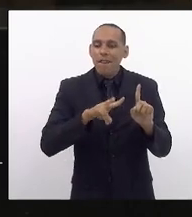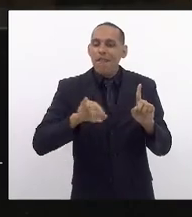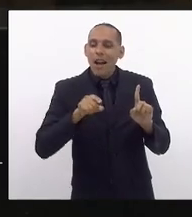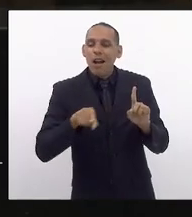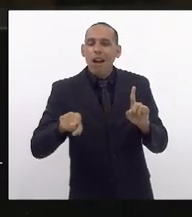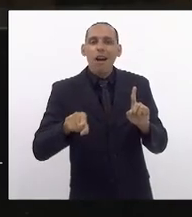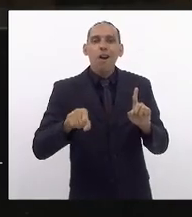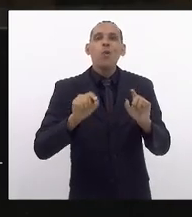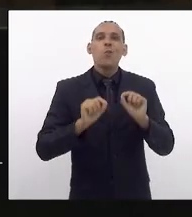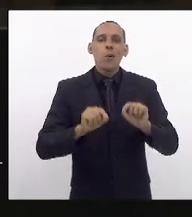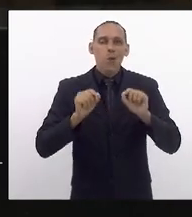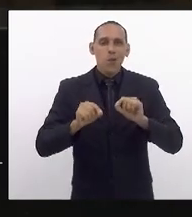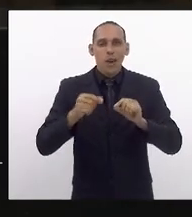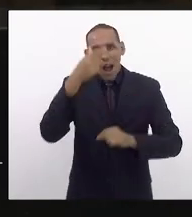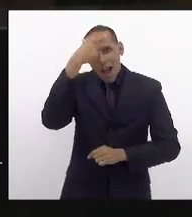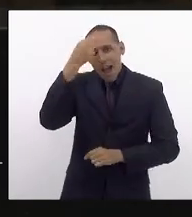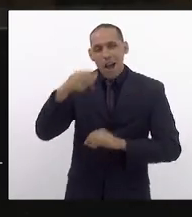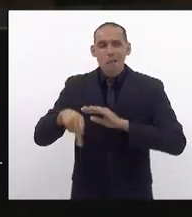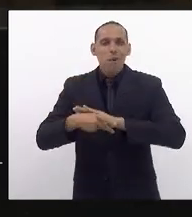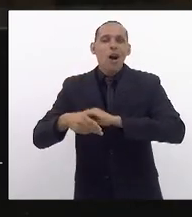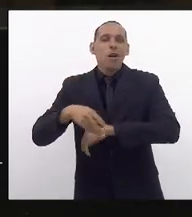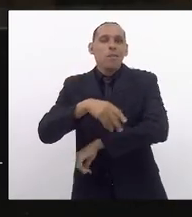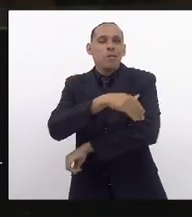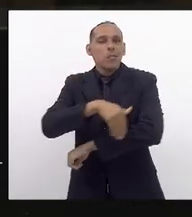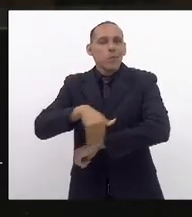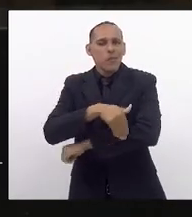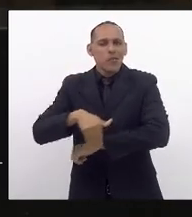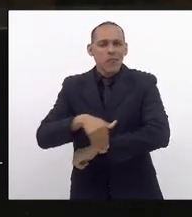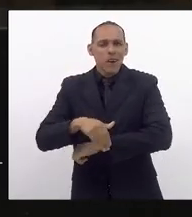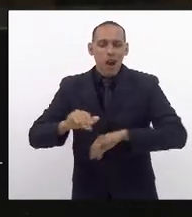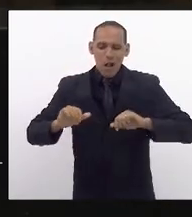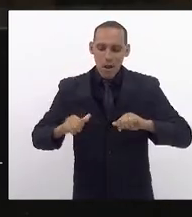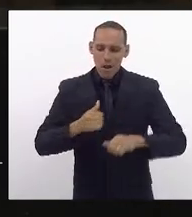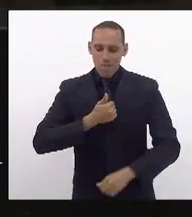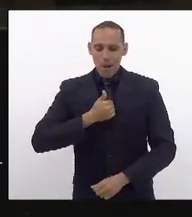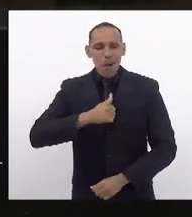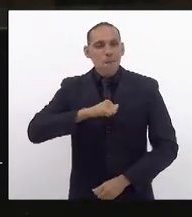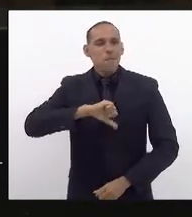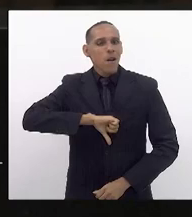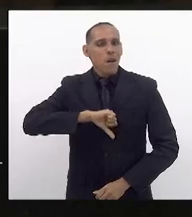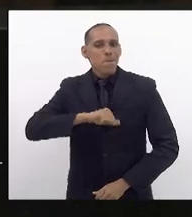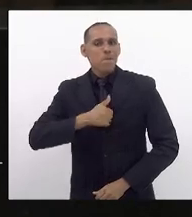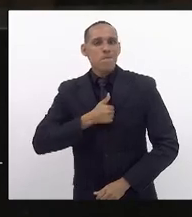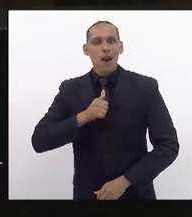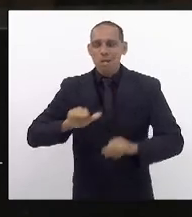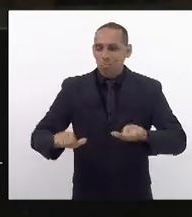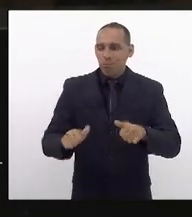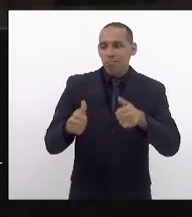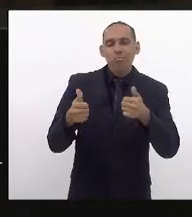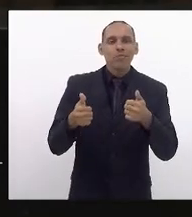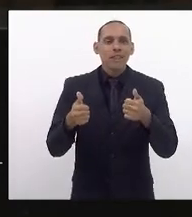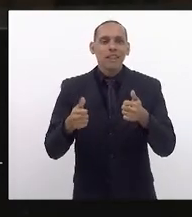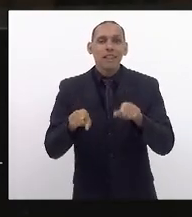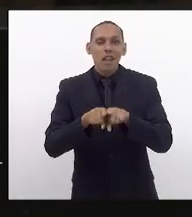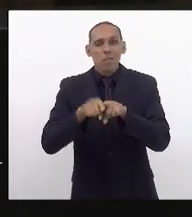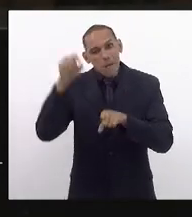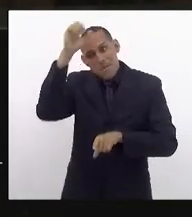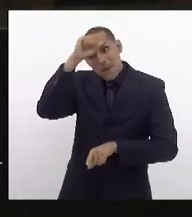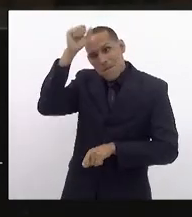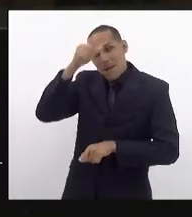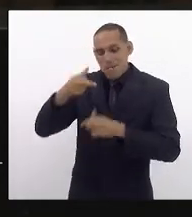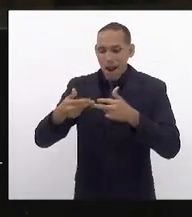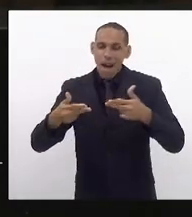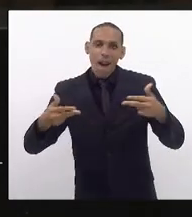ruas, recuperar a autoestima e também oportunidades de aprendizados, processos